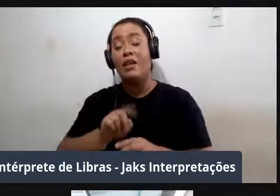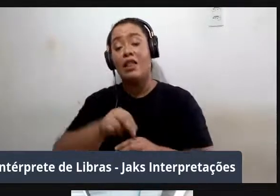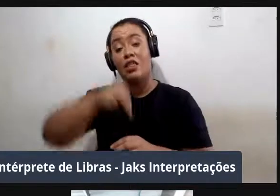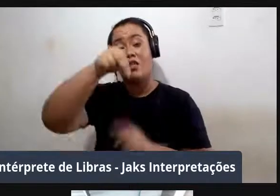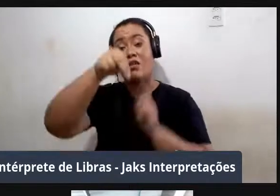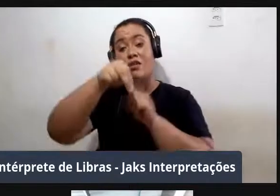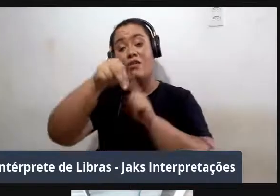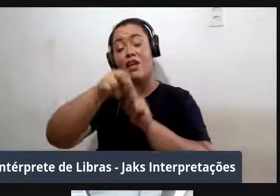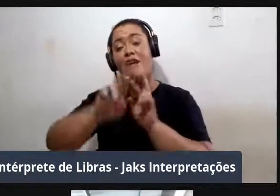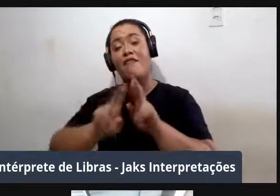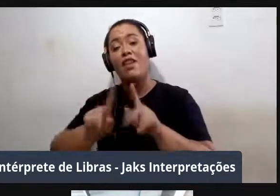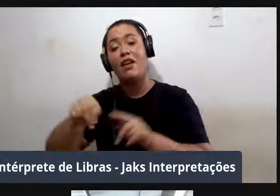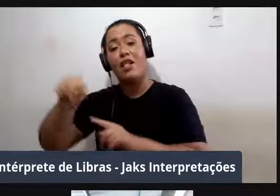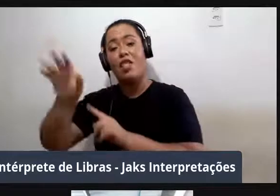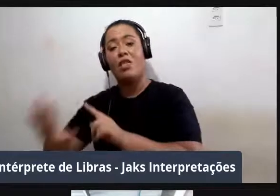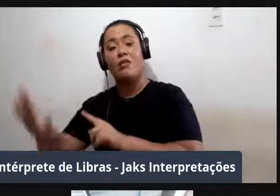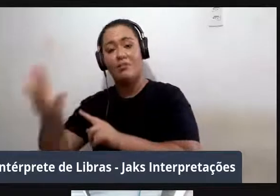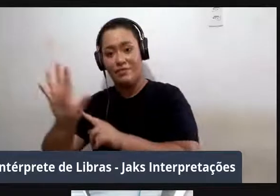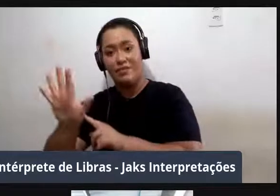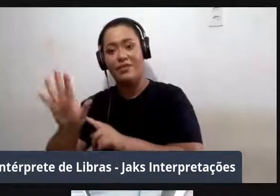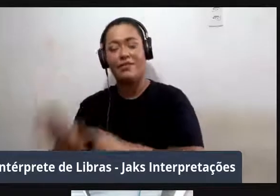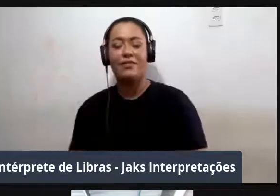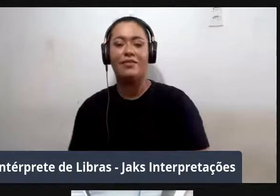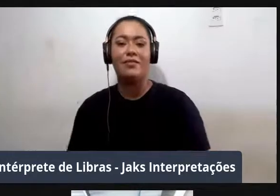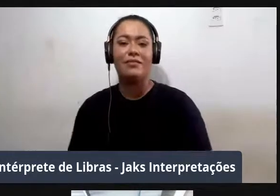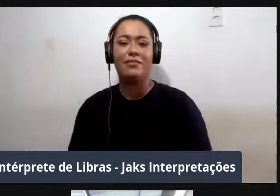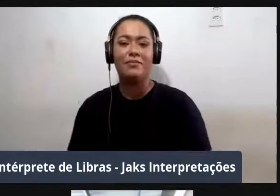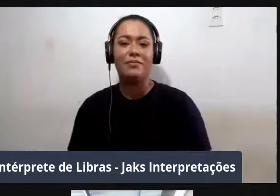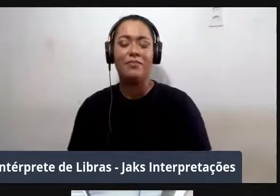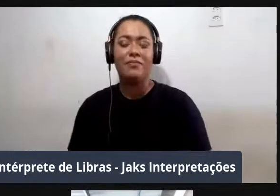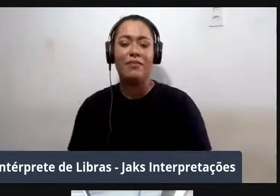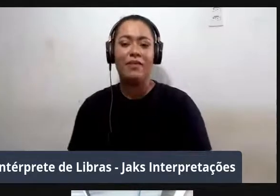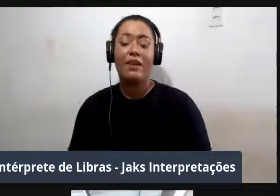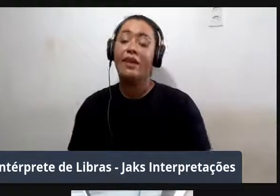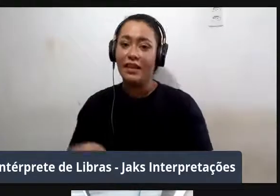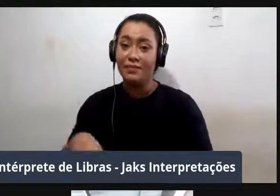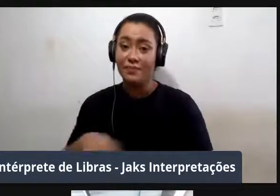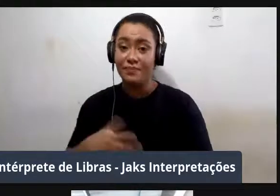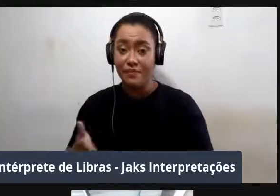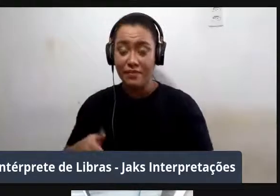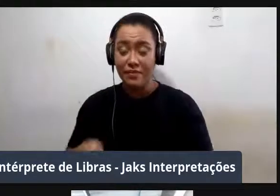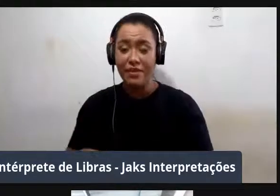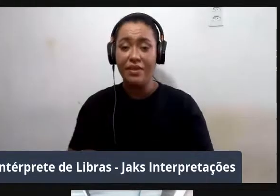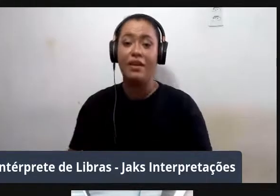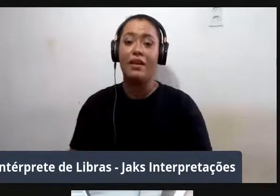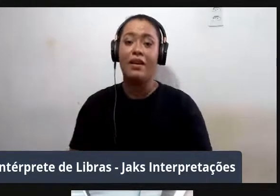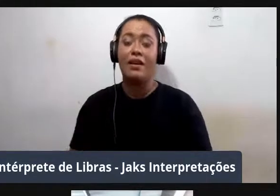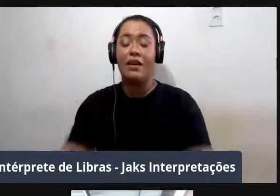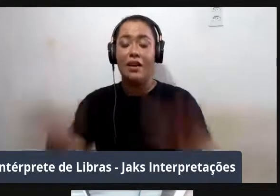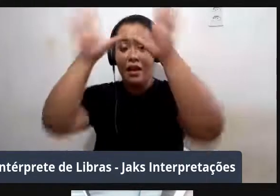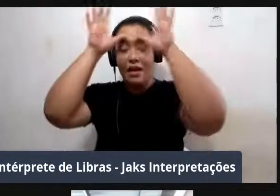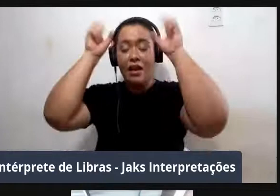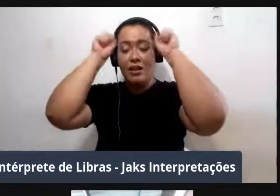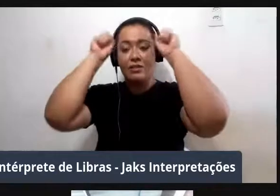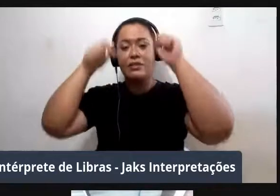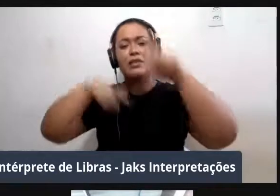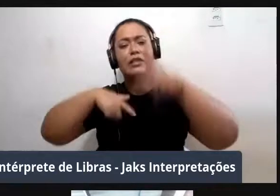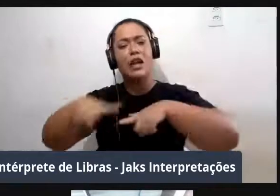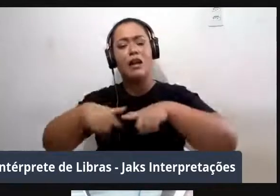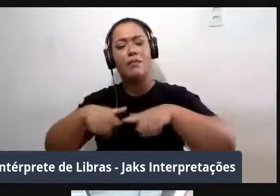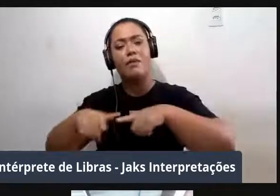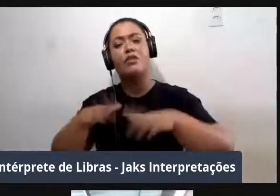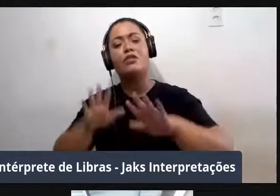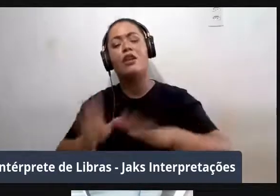Então, Dora, nós aqui no Amazonas, eu trabalhei em uma instituição que a